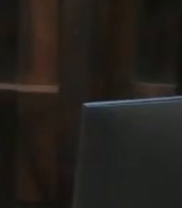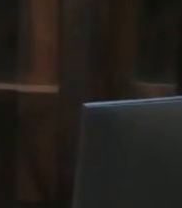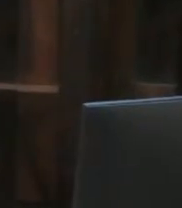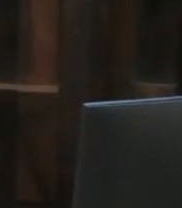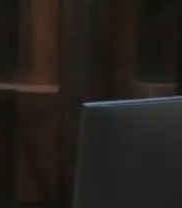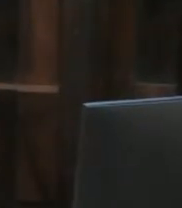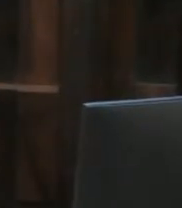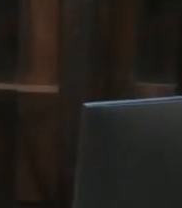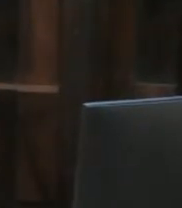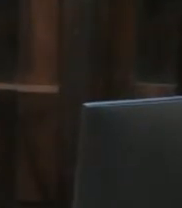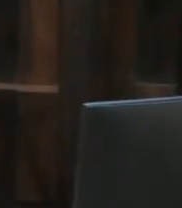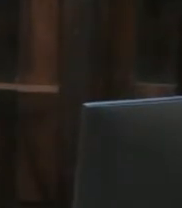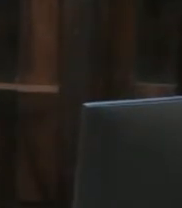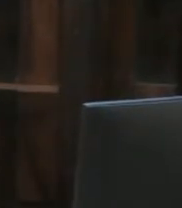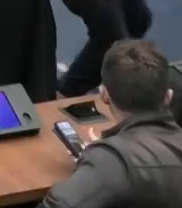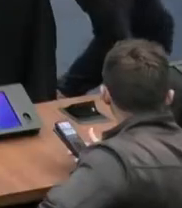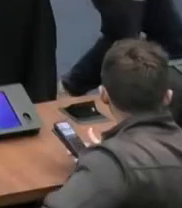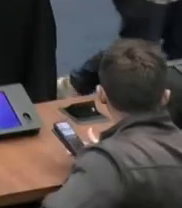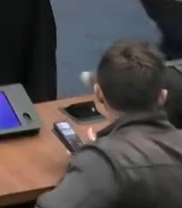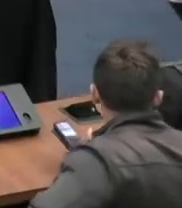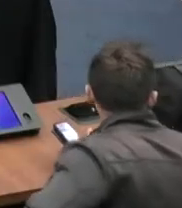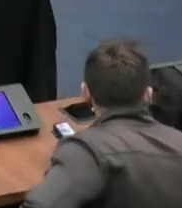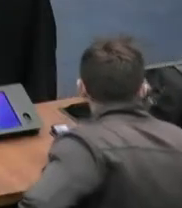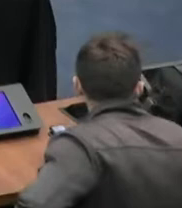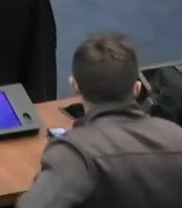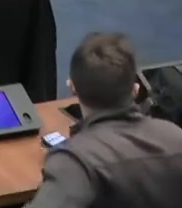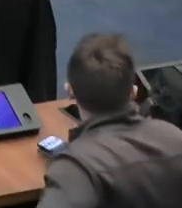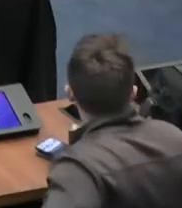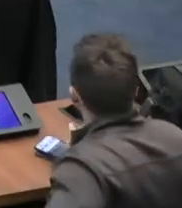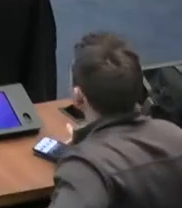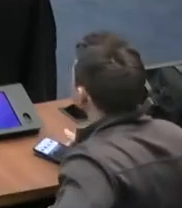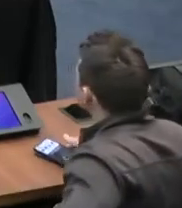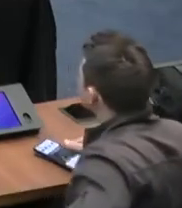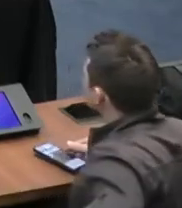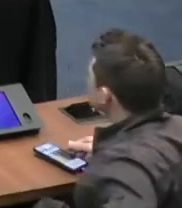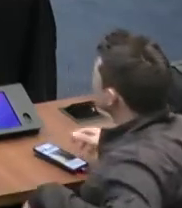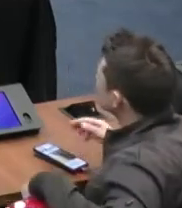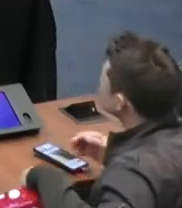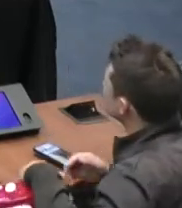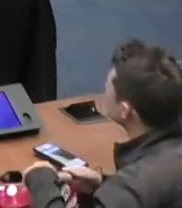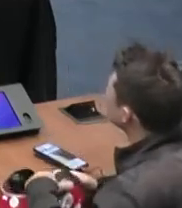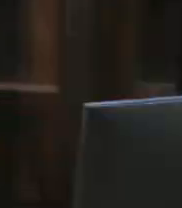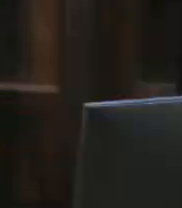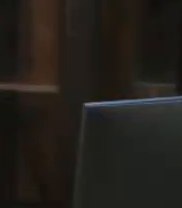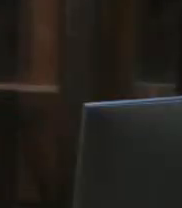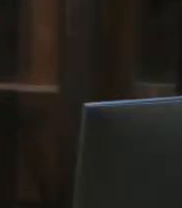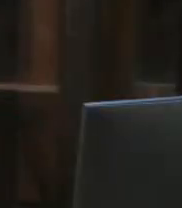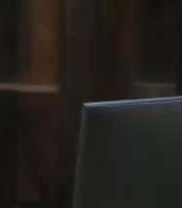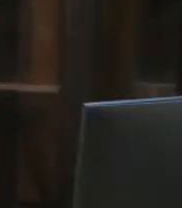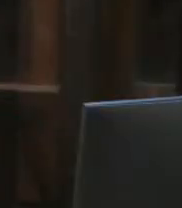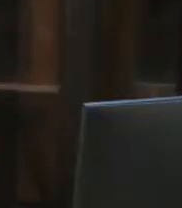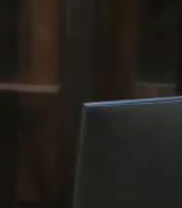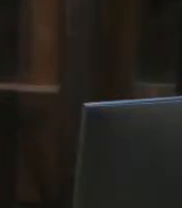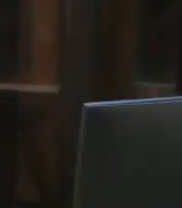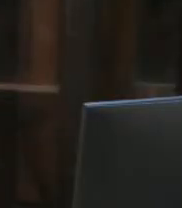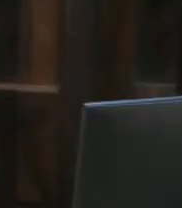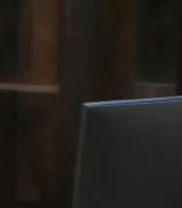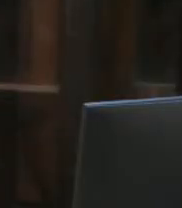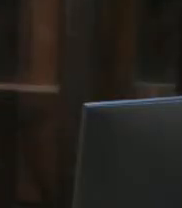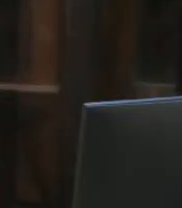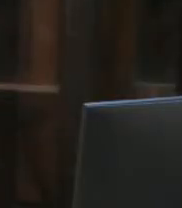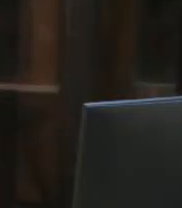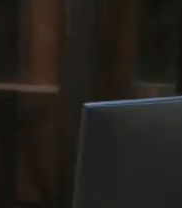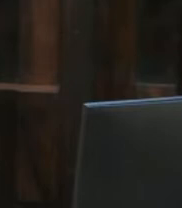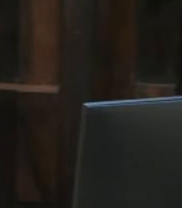parte da nossa mesa de Honra e peço nesse momento que ficamos em posição